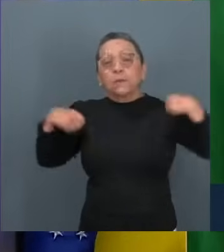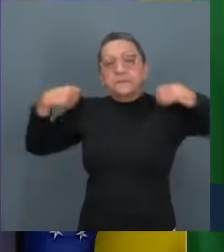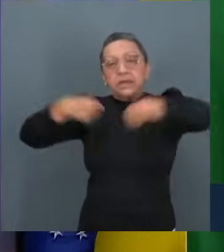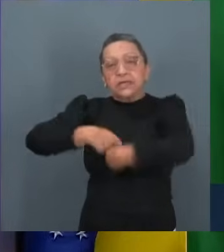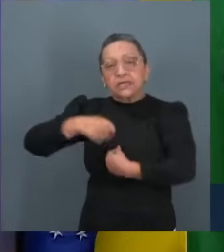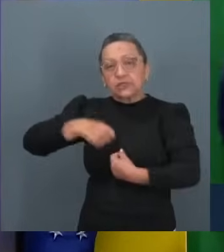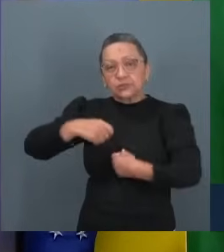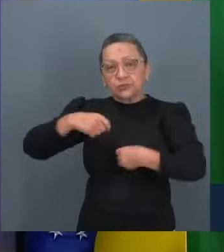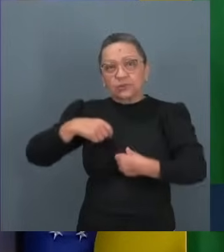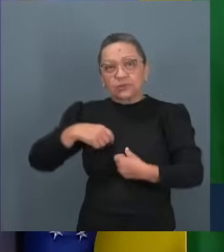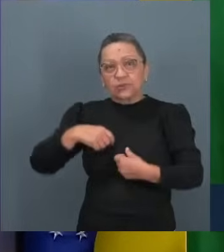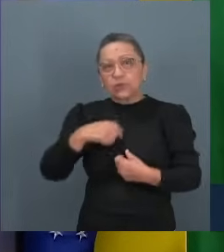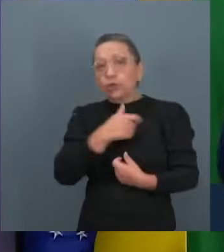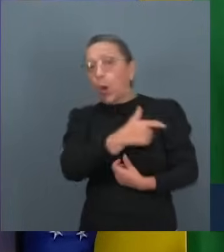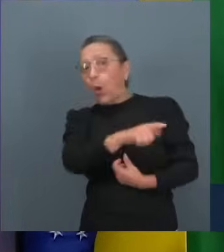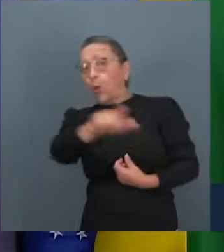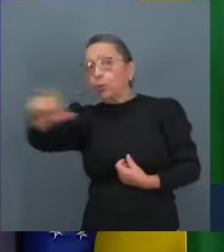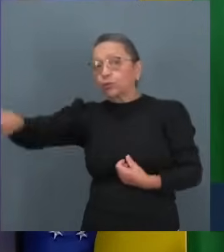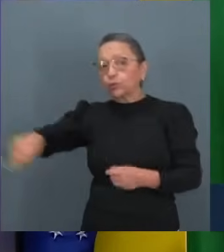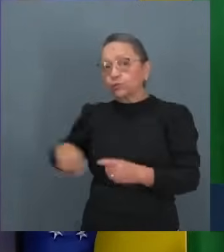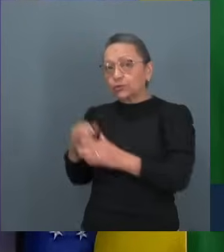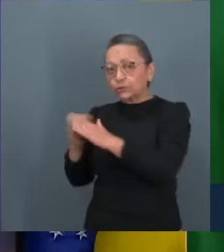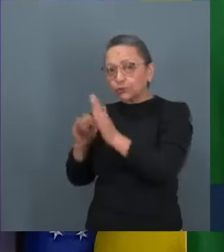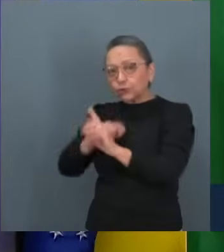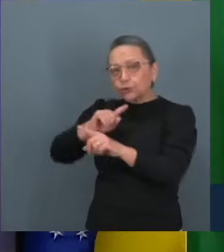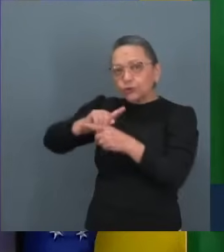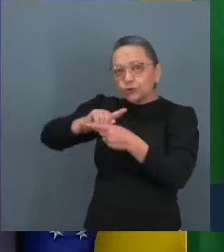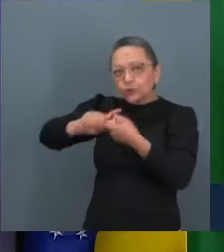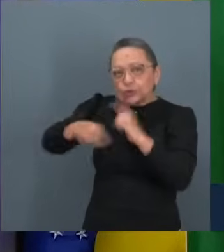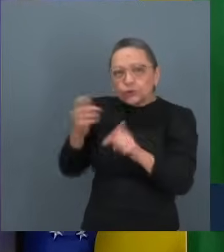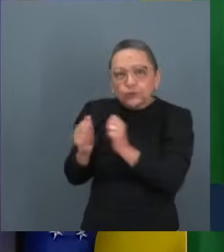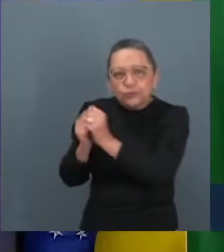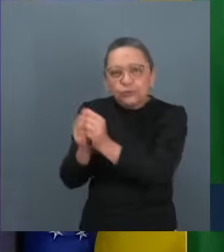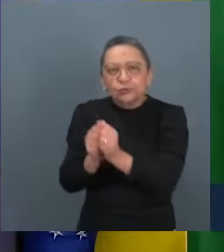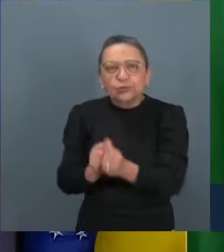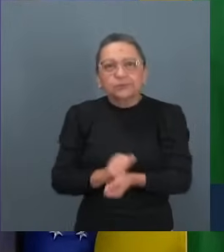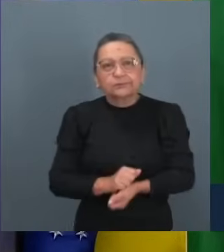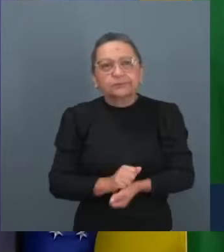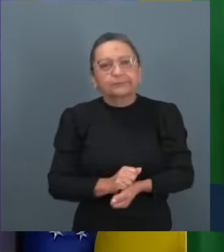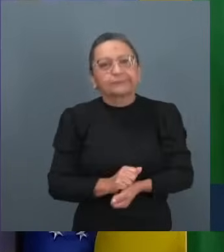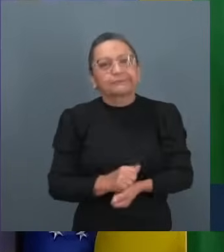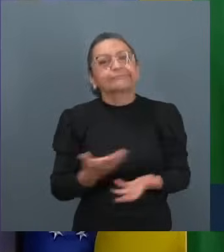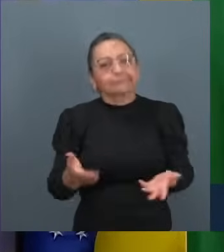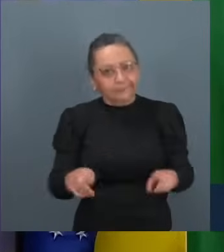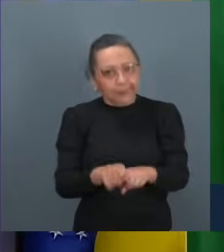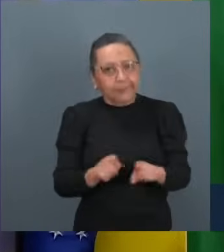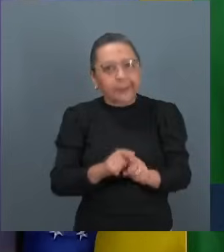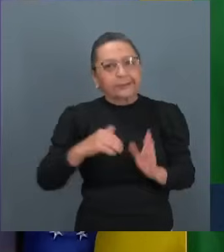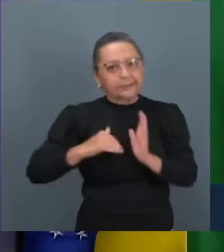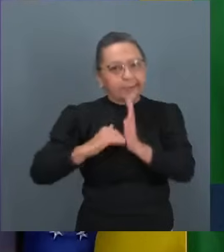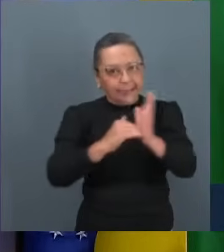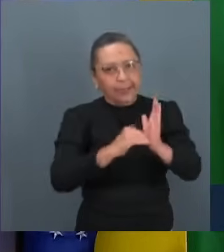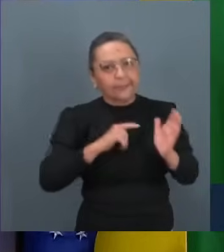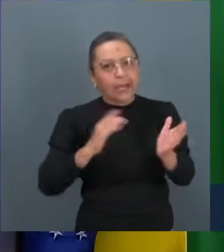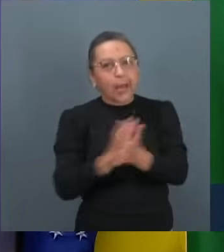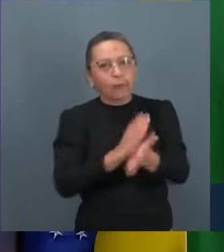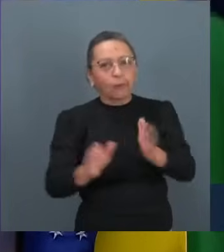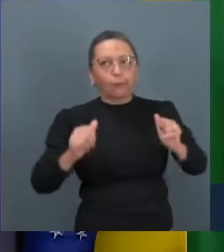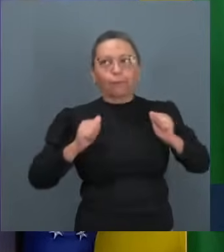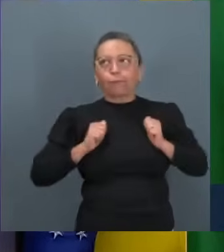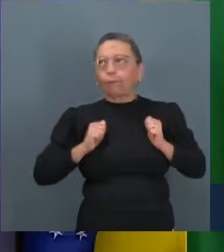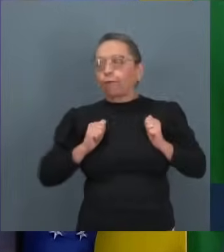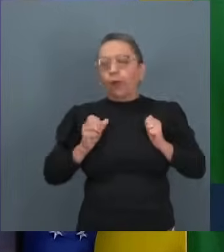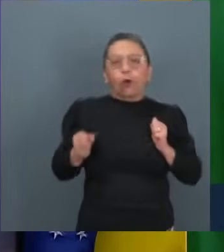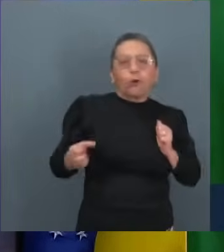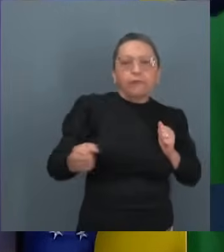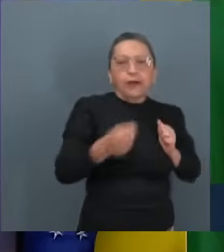os poderosos de outras instituições, inclusive essa aqui que se omite, se acovarda